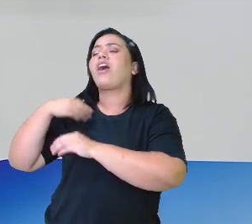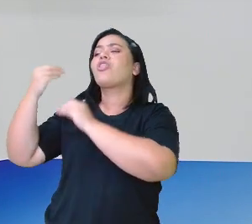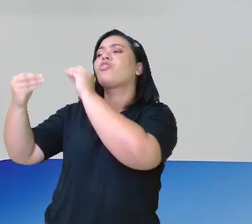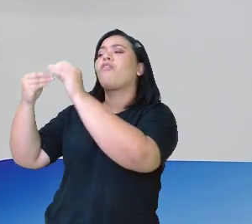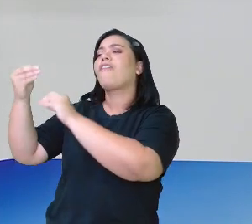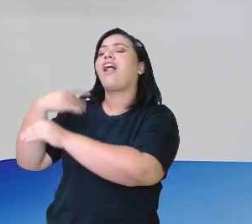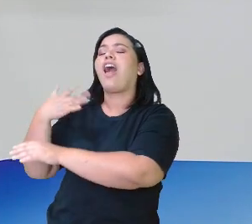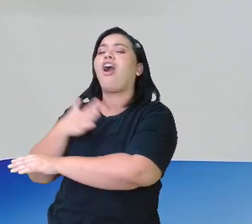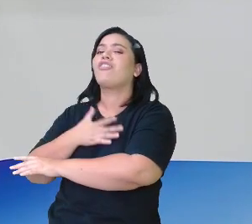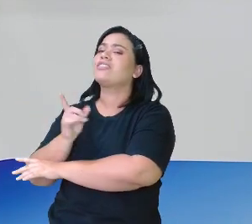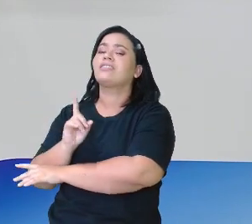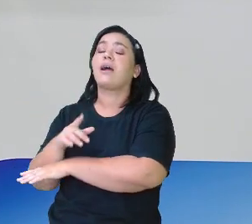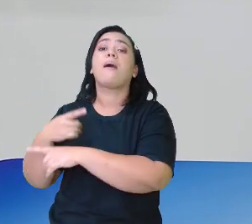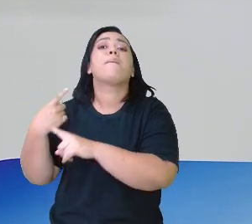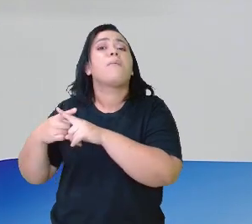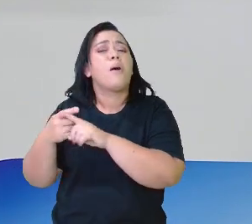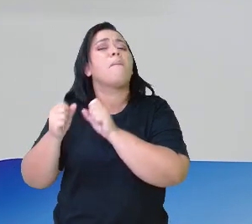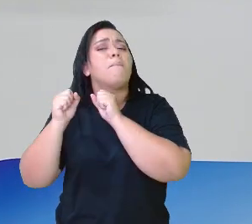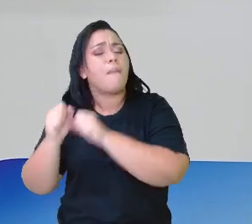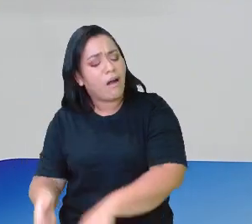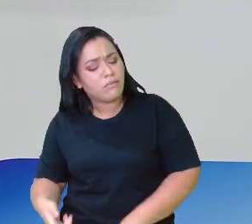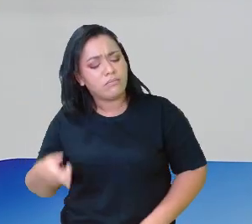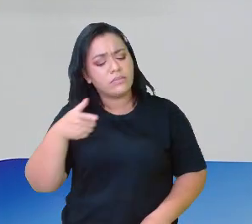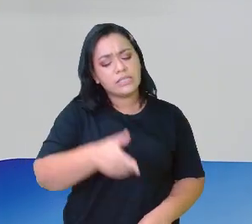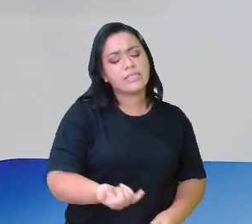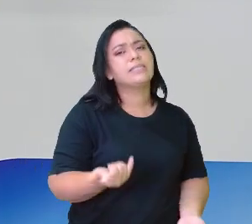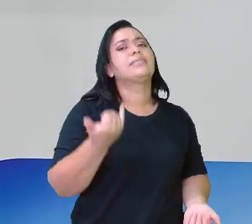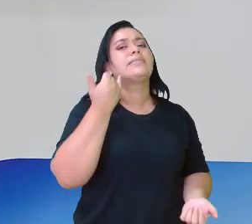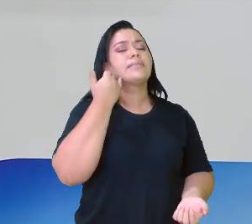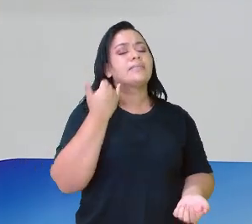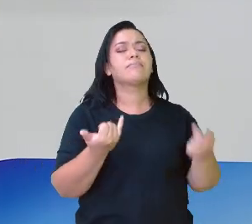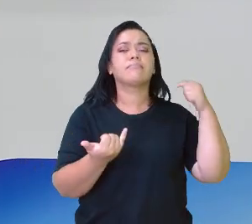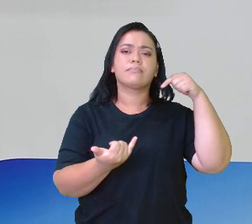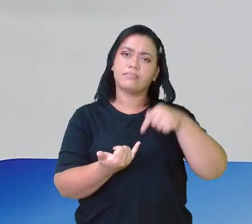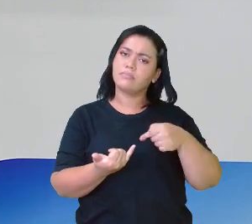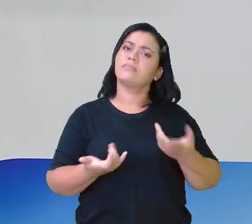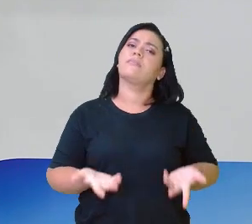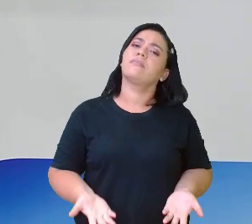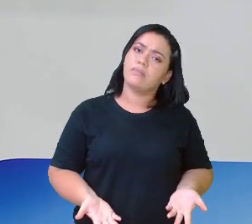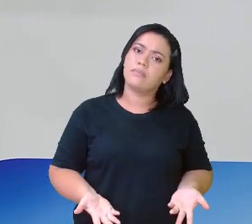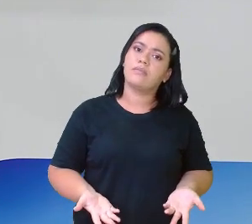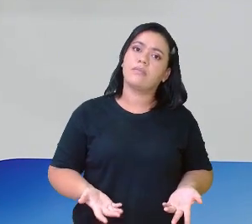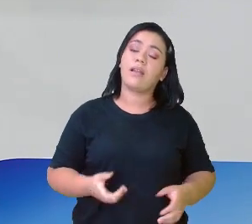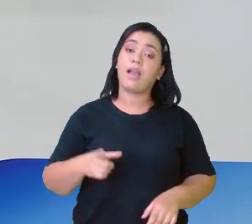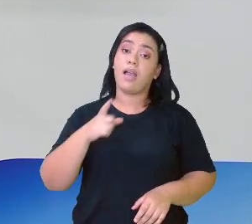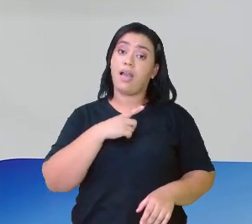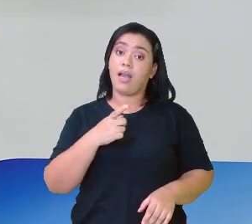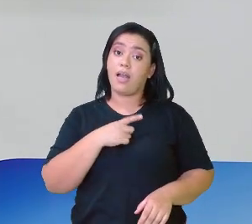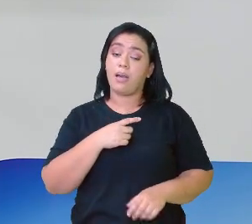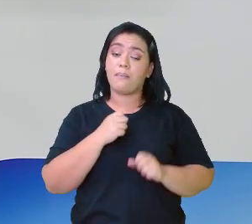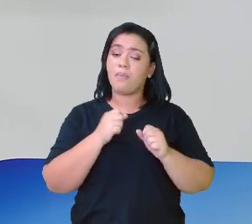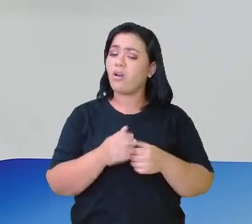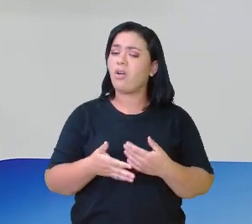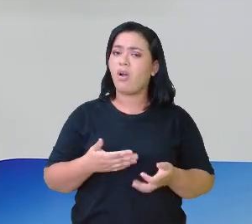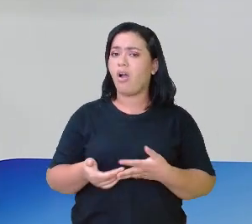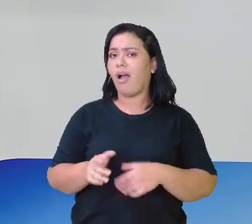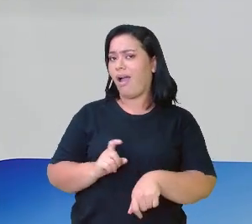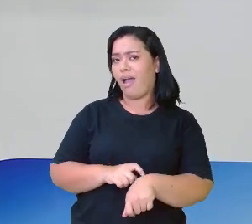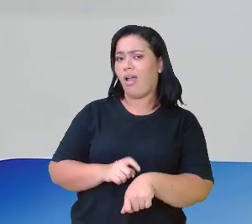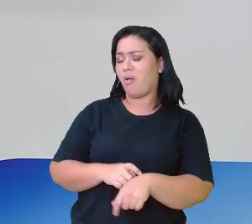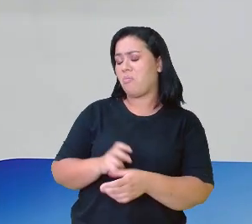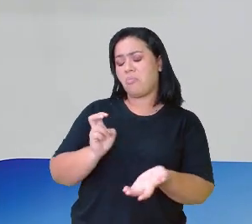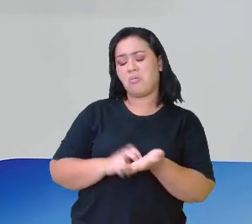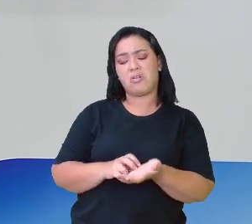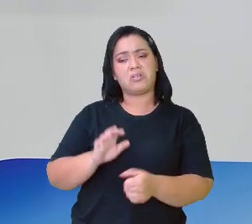gosta. Porque essa novela ela pode estar ela vai ser reprisada num outro momento da sua vida que você pode assistir de